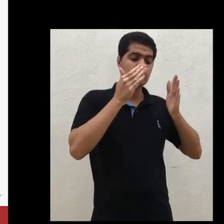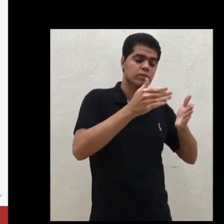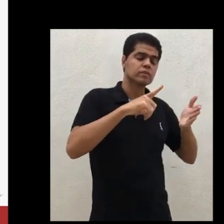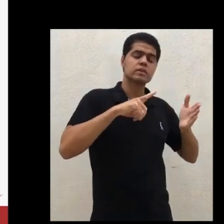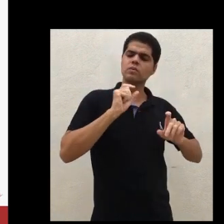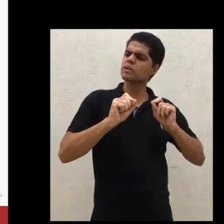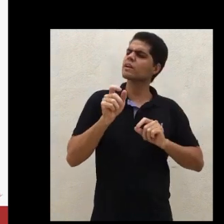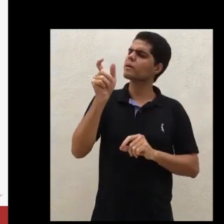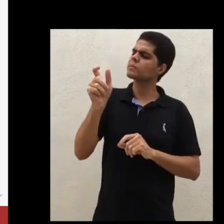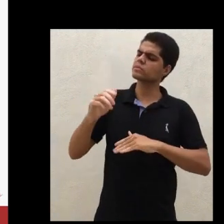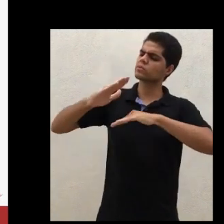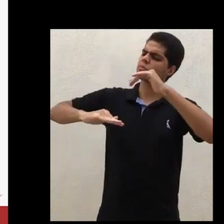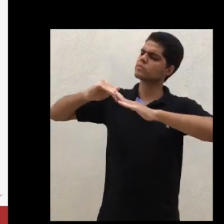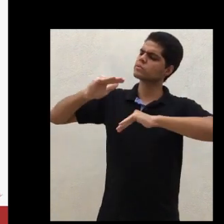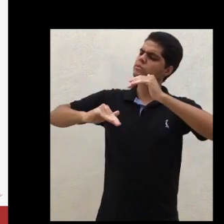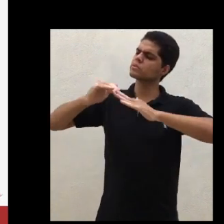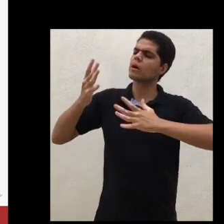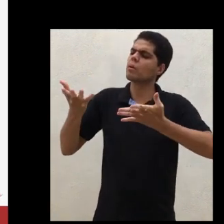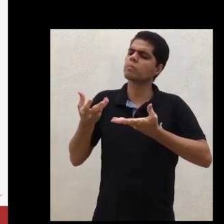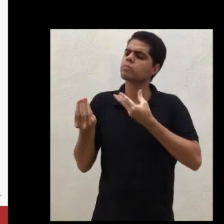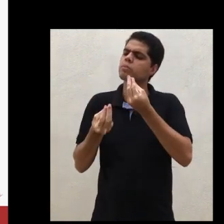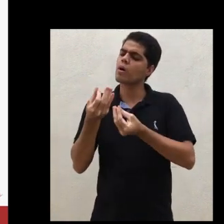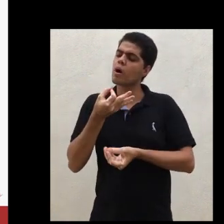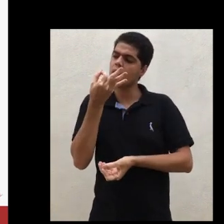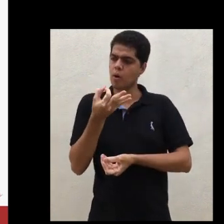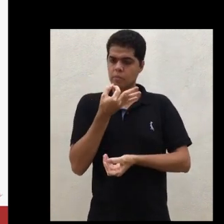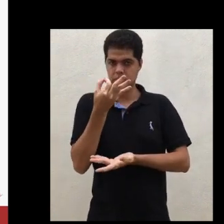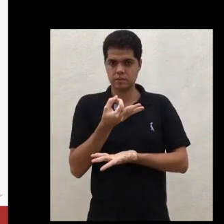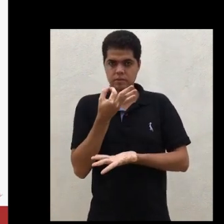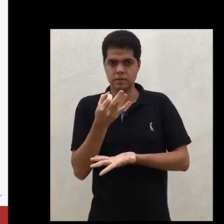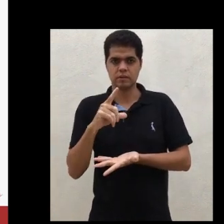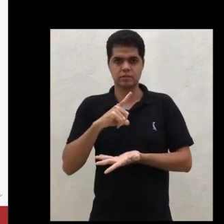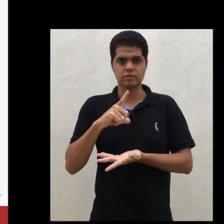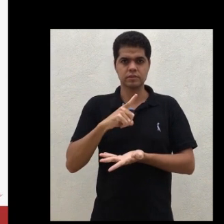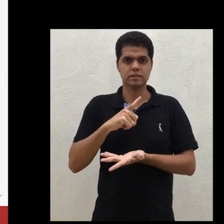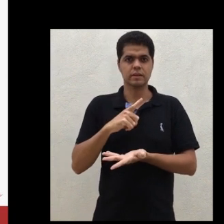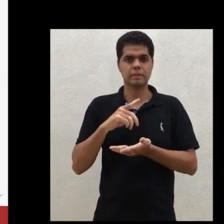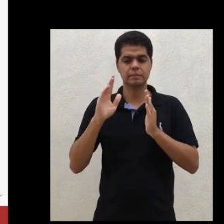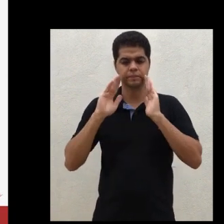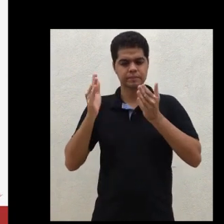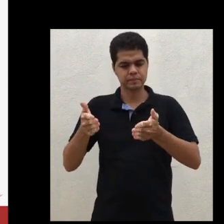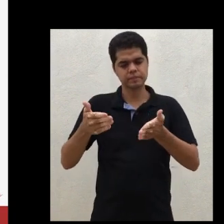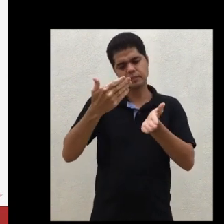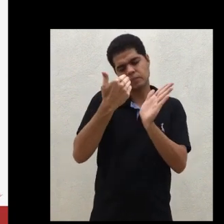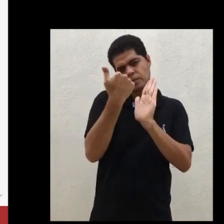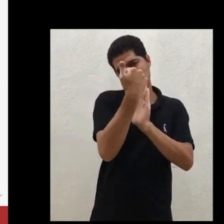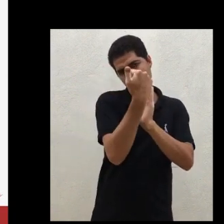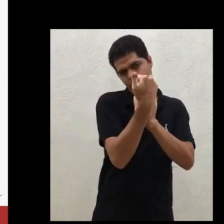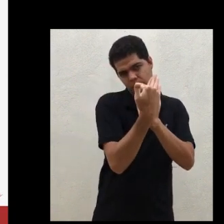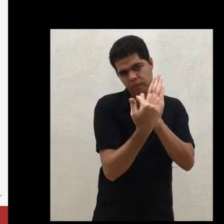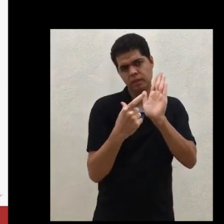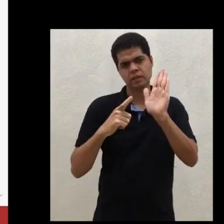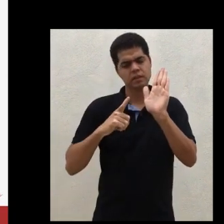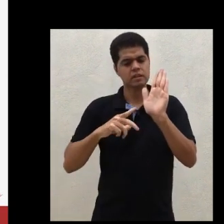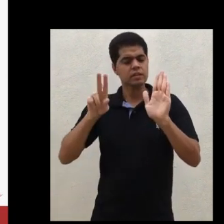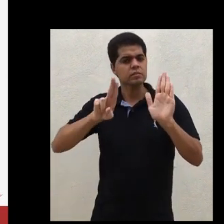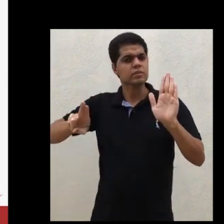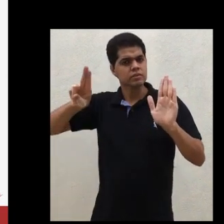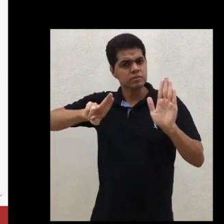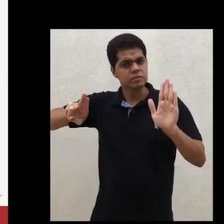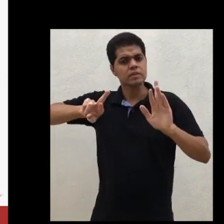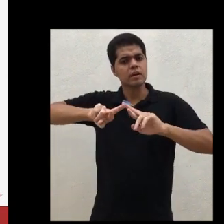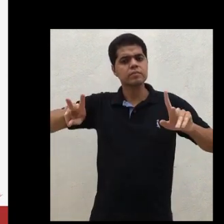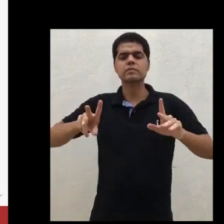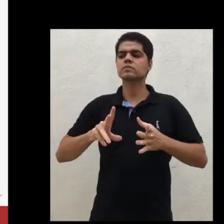daquela colocar o que o especialista faria, né, e pegar essas situações e compilar isso na forma de um programa, de modo que